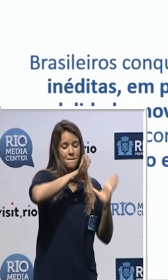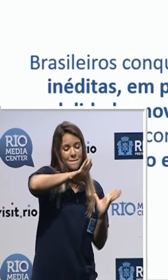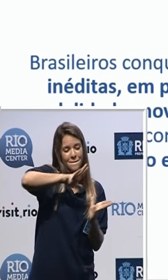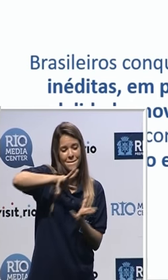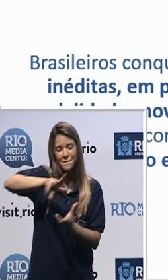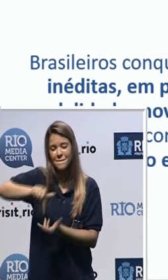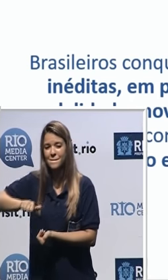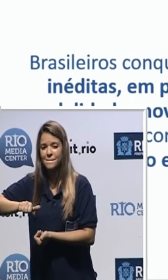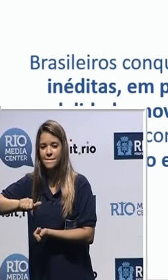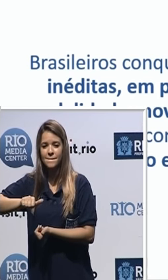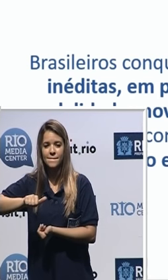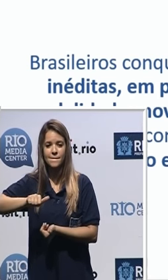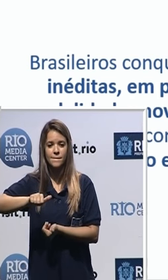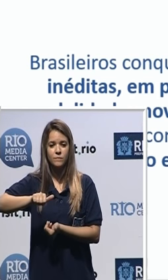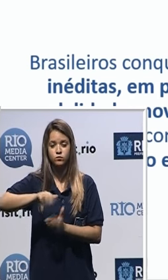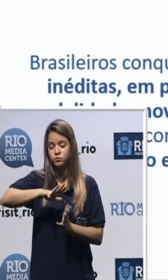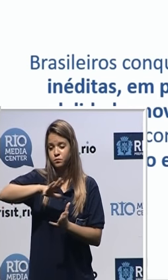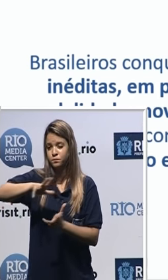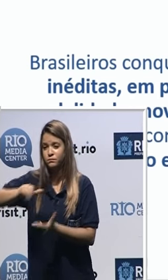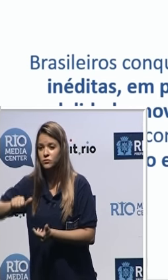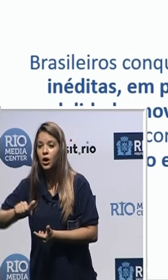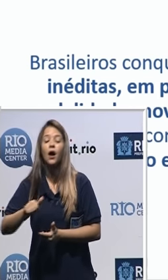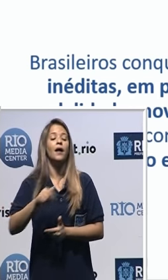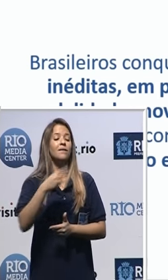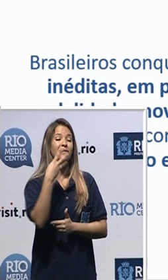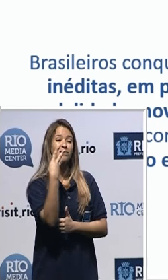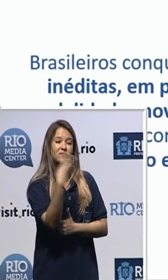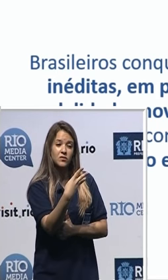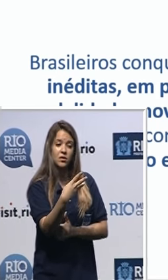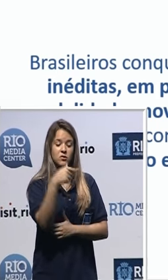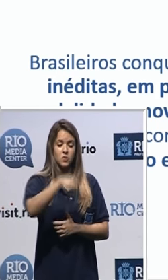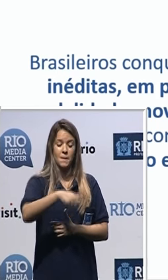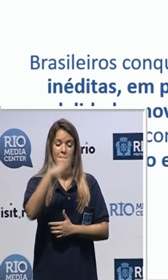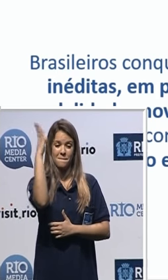desses obtidos por brasileiros.